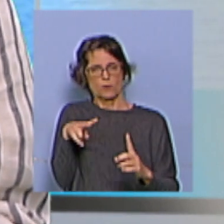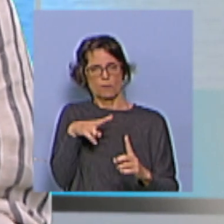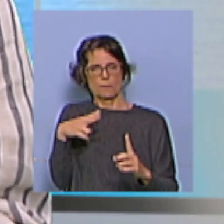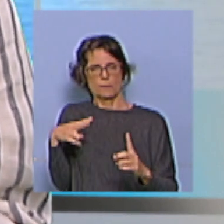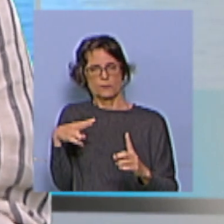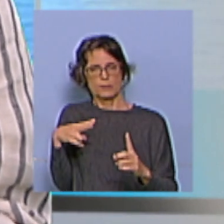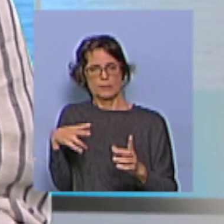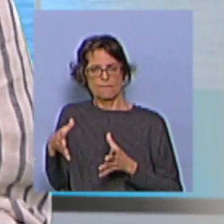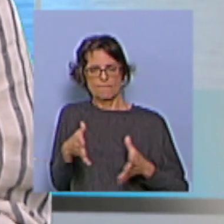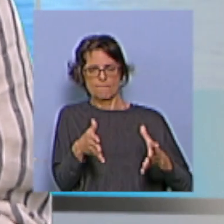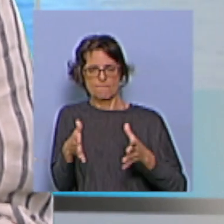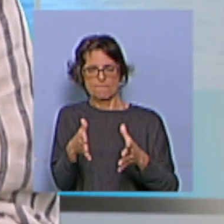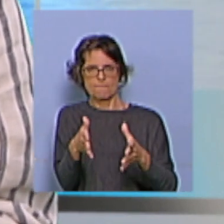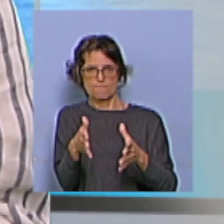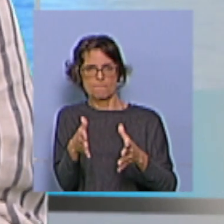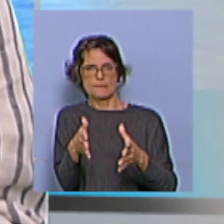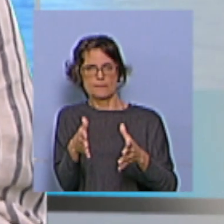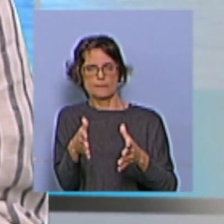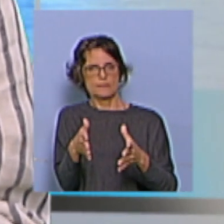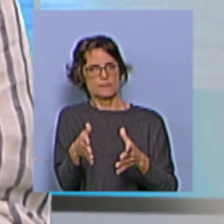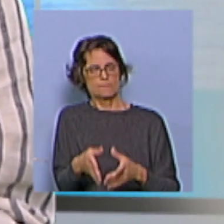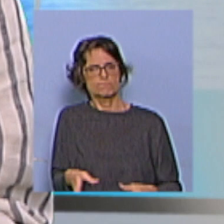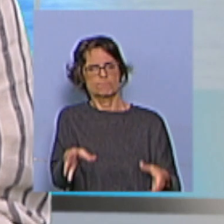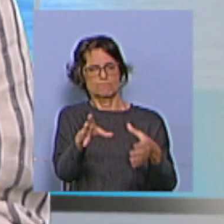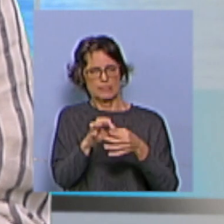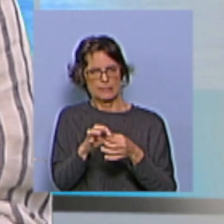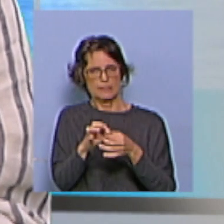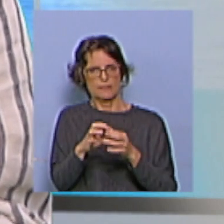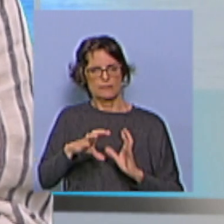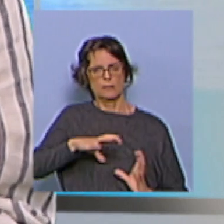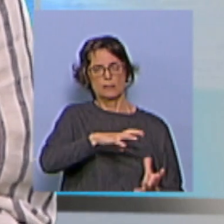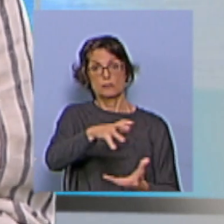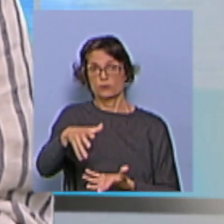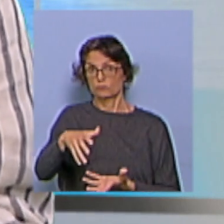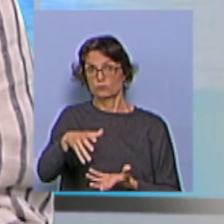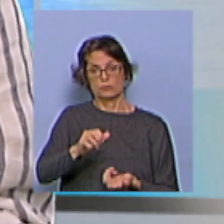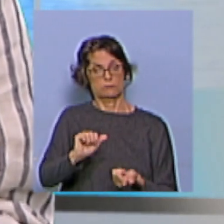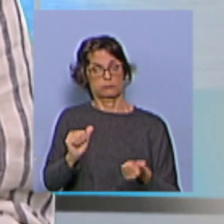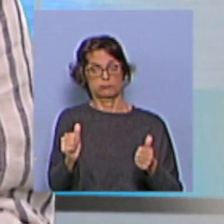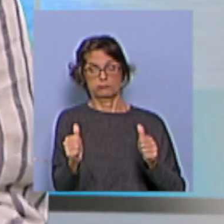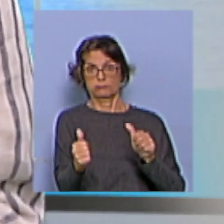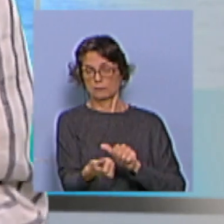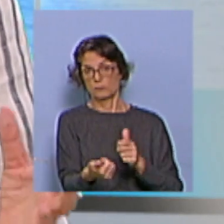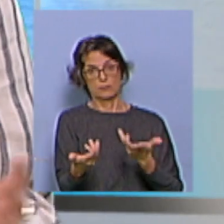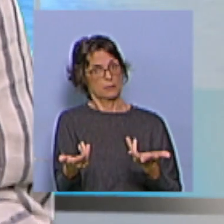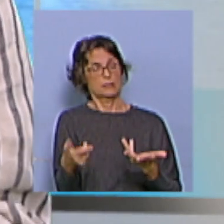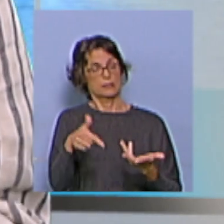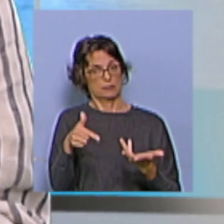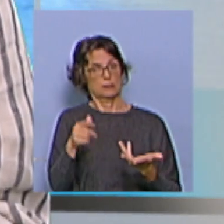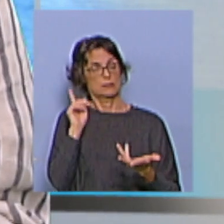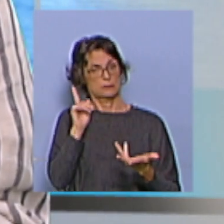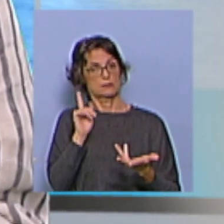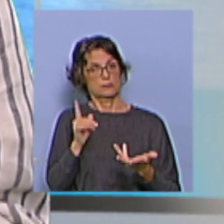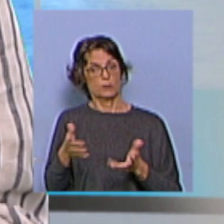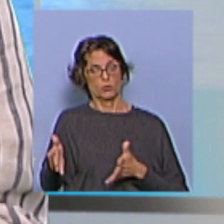estratégica também mais consentânea com a realidade de um mundo em ebulição e onde as estratégias estão a